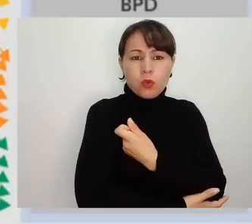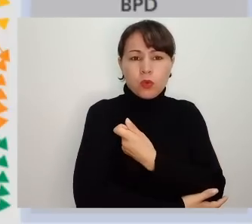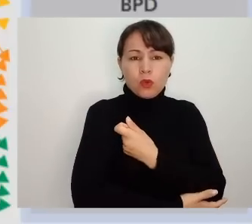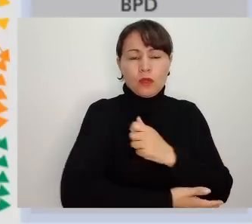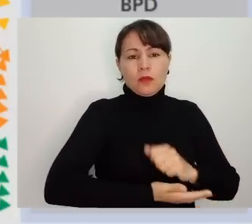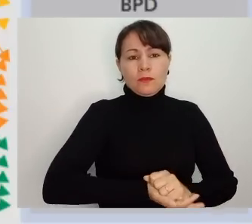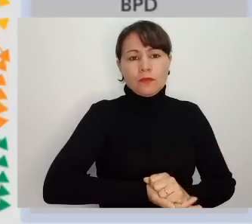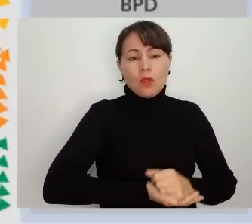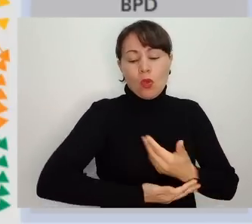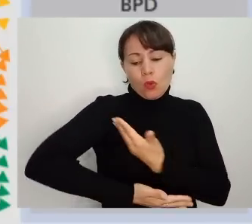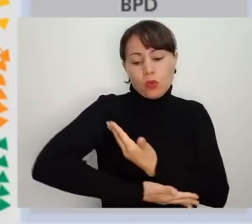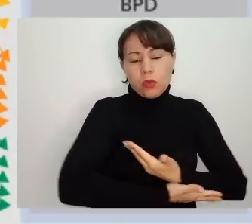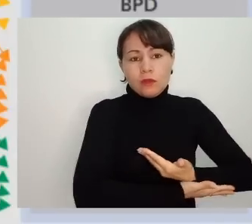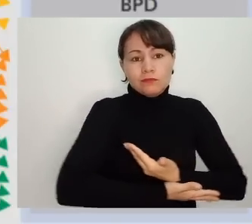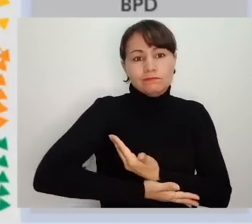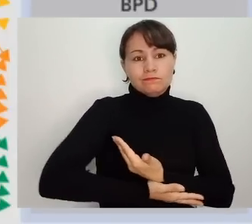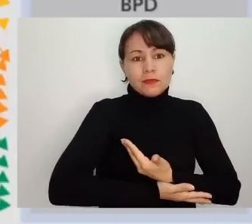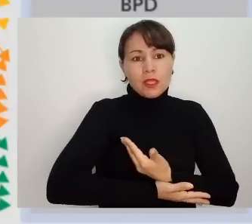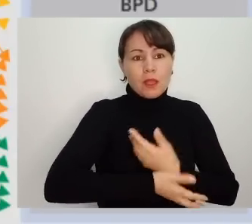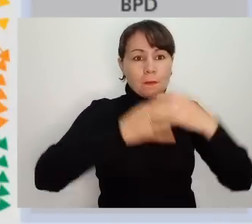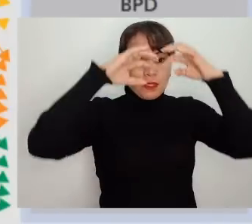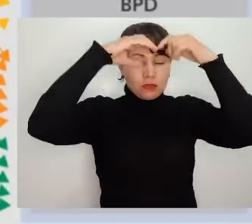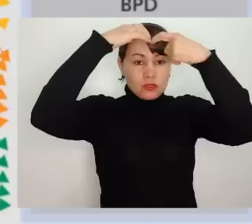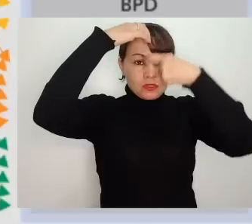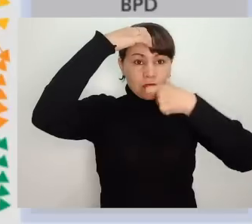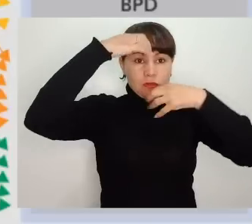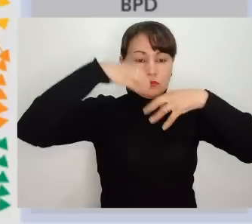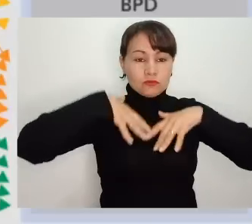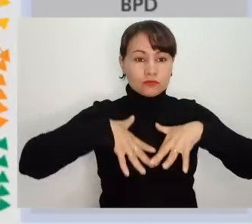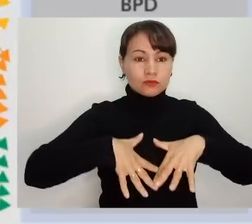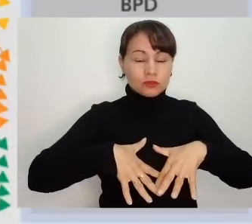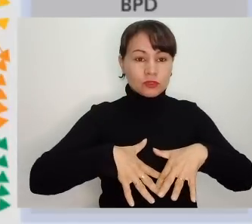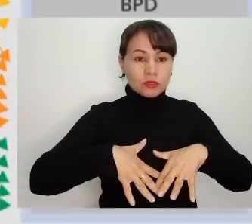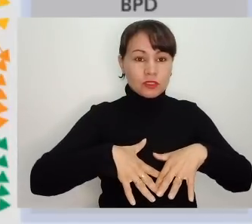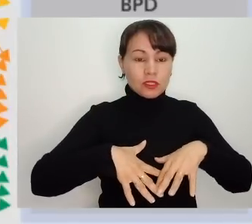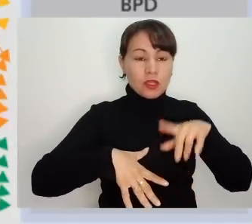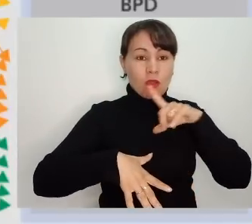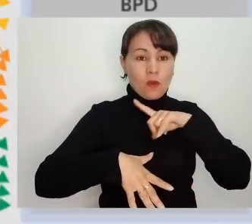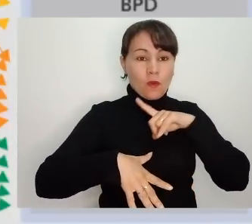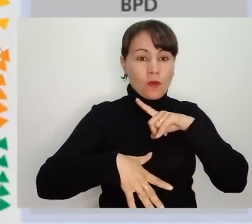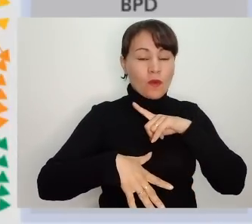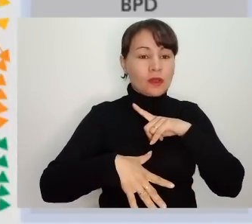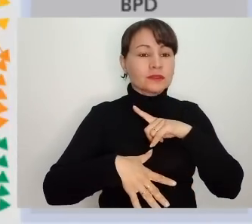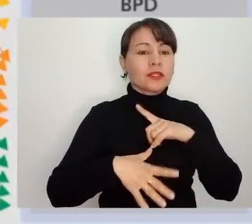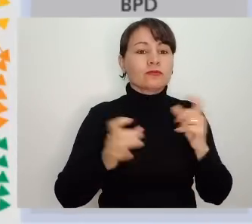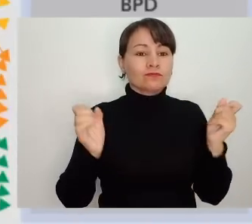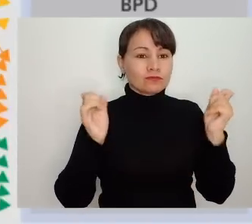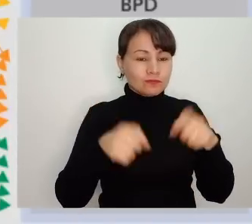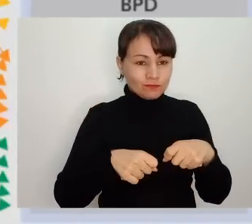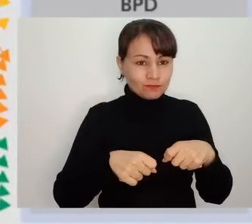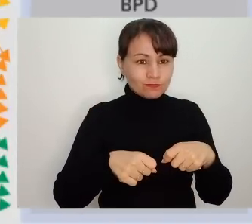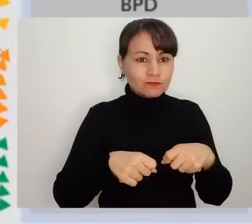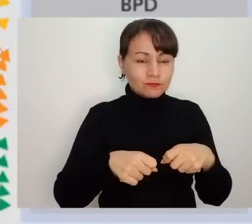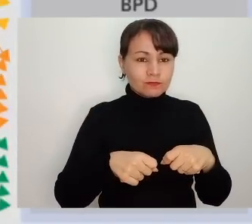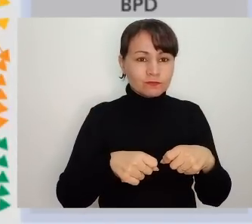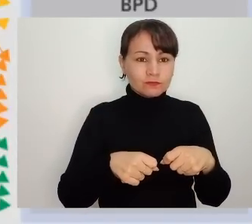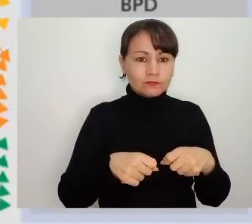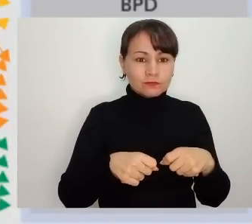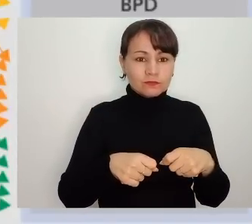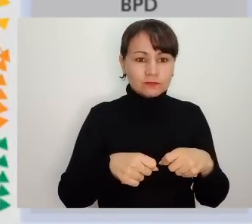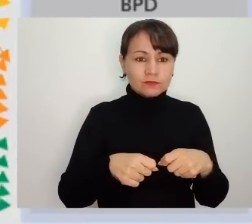leite materno, mas no sistema nervoso central ele tem um componente que é muito